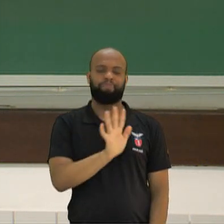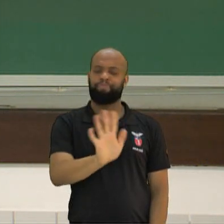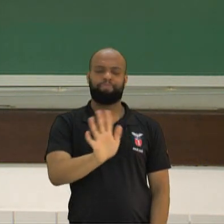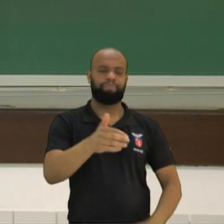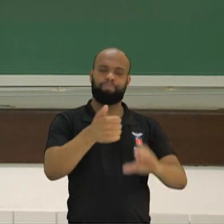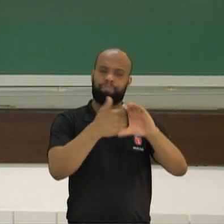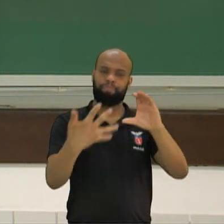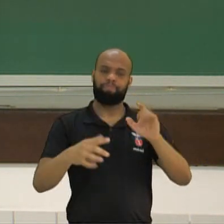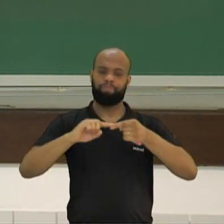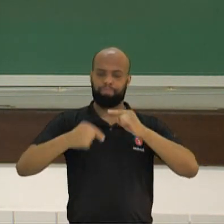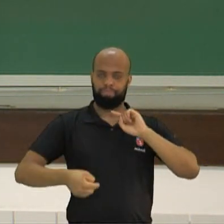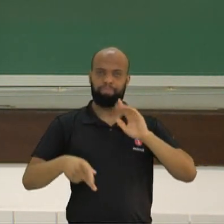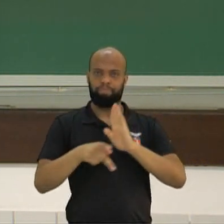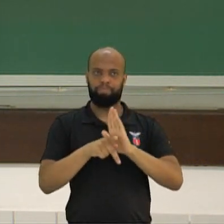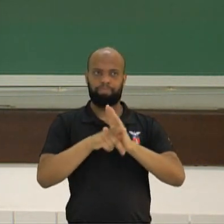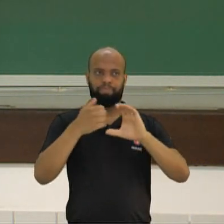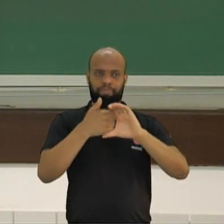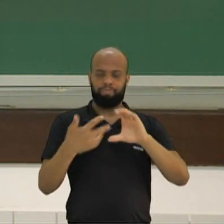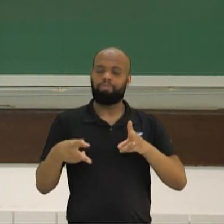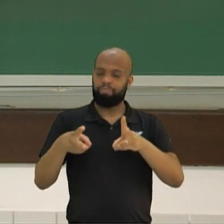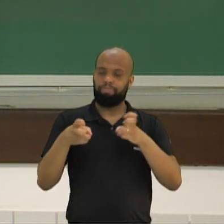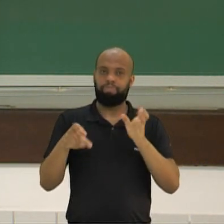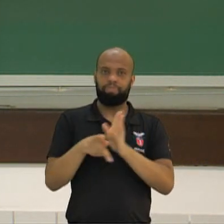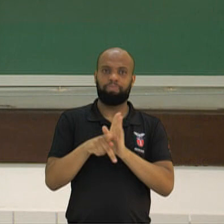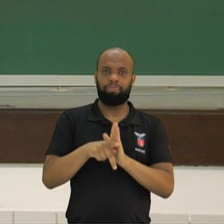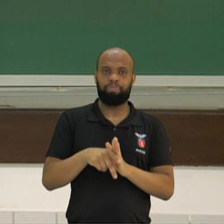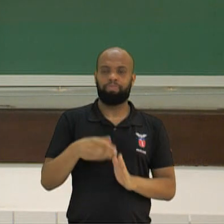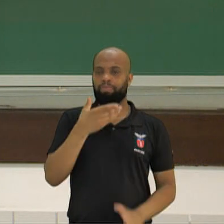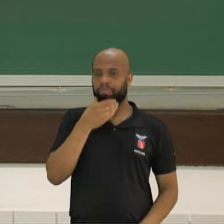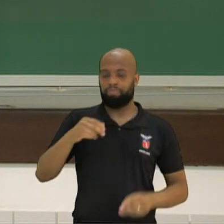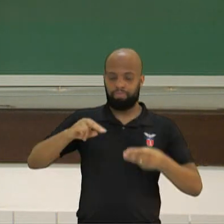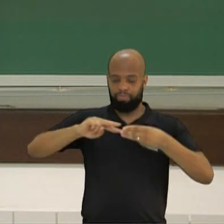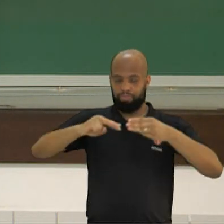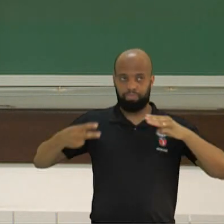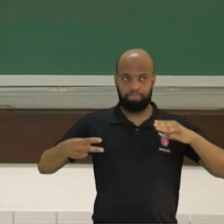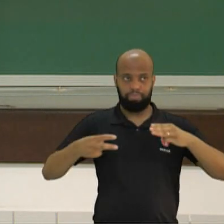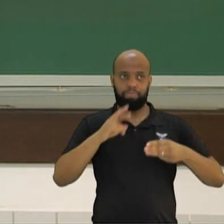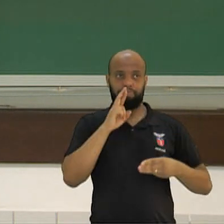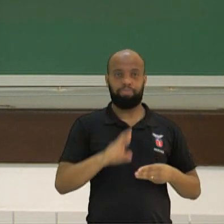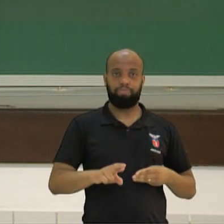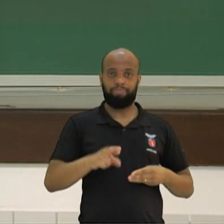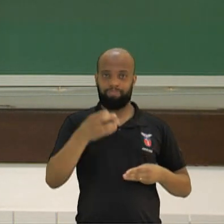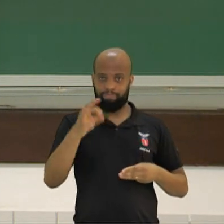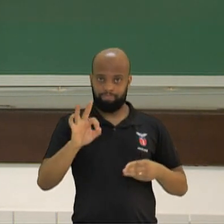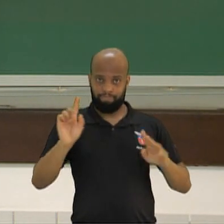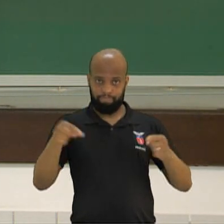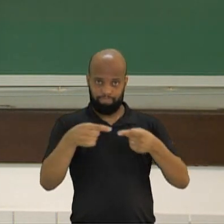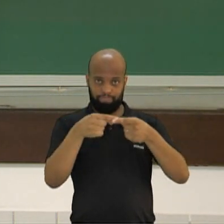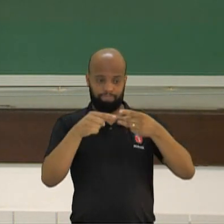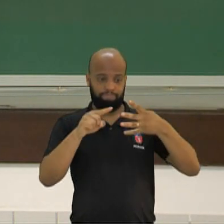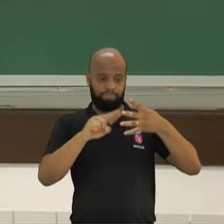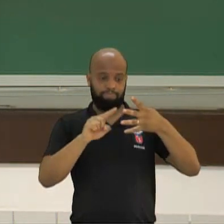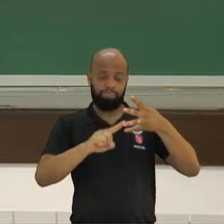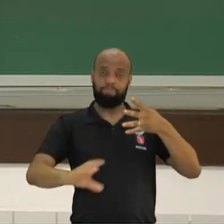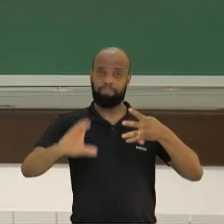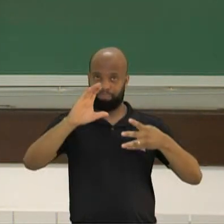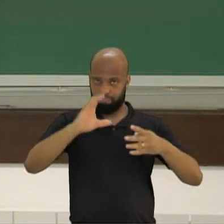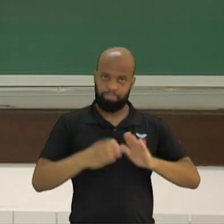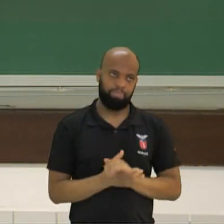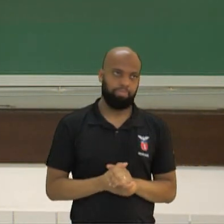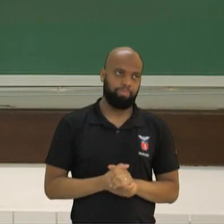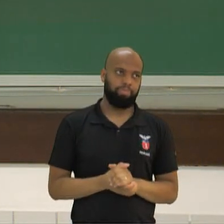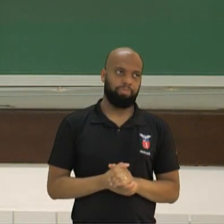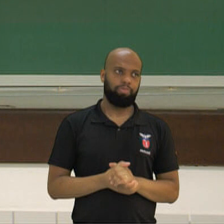as características observadas pelo Mendel, tá? Então, a alternativa C, sabor da semente. Bom, gente,